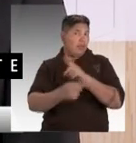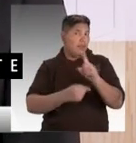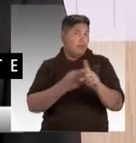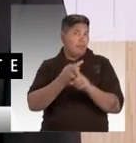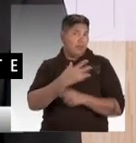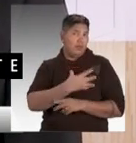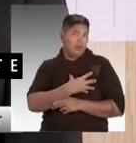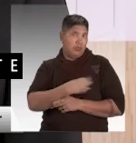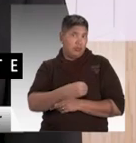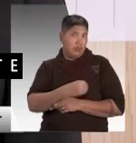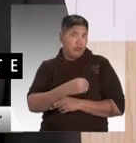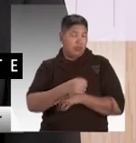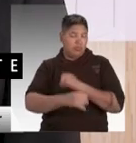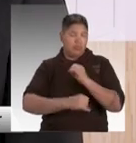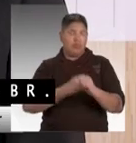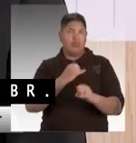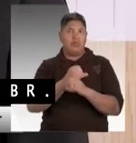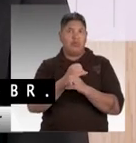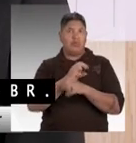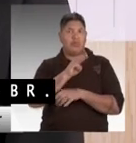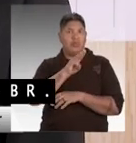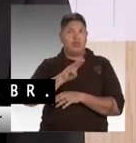e à Lactante, no site